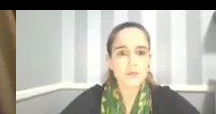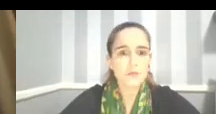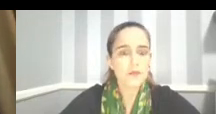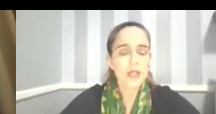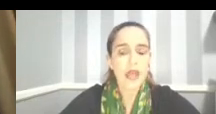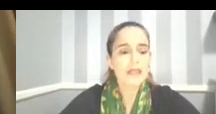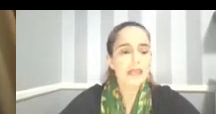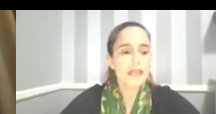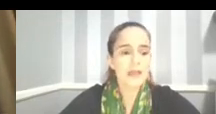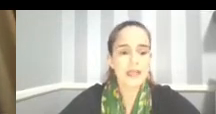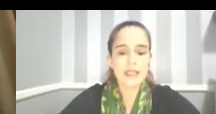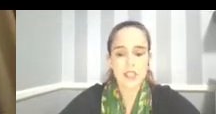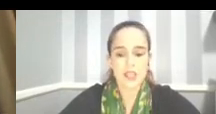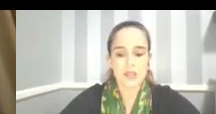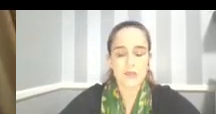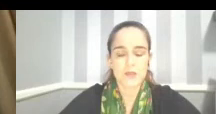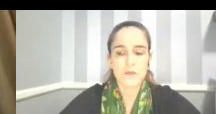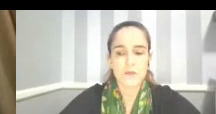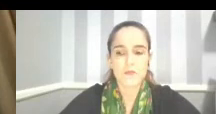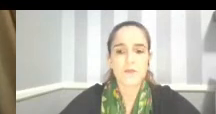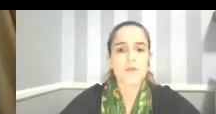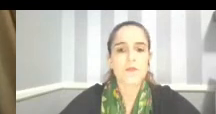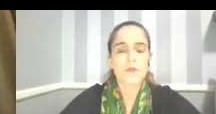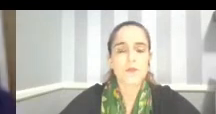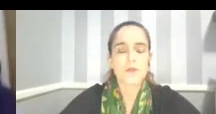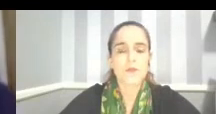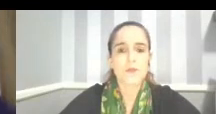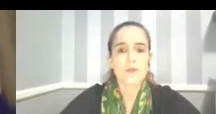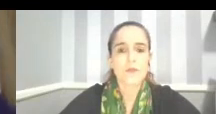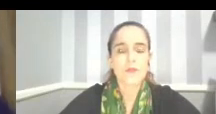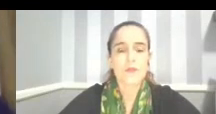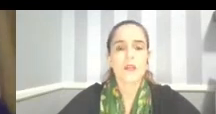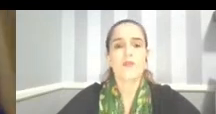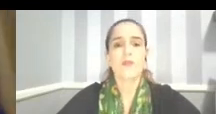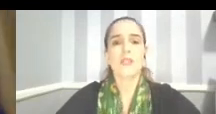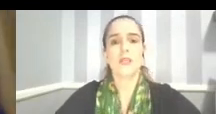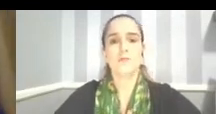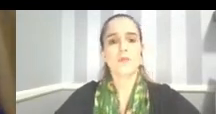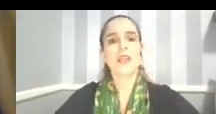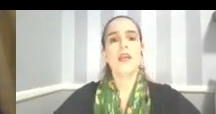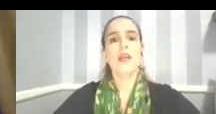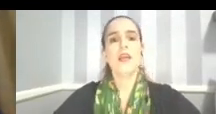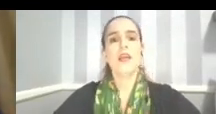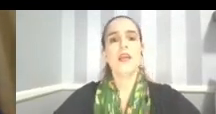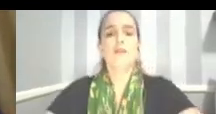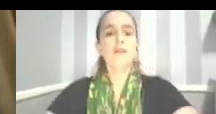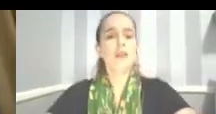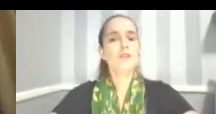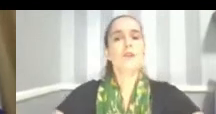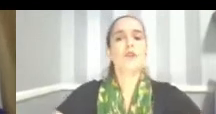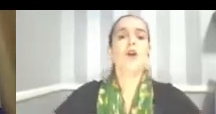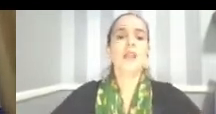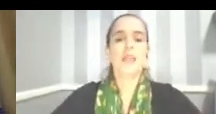possível. Até aqui, beleza, gente? Top. Então, vamos seguir.